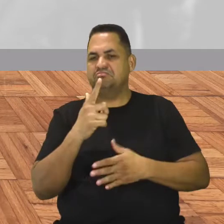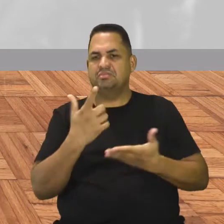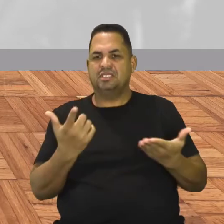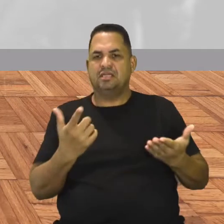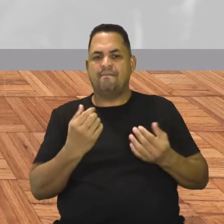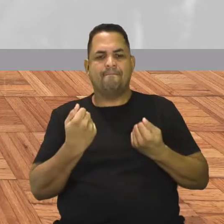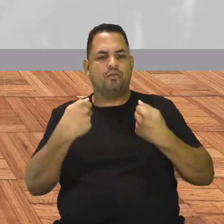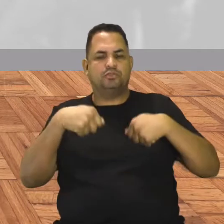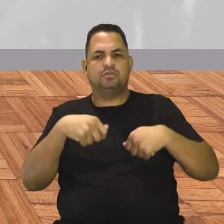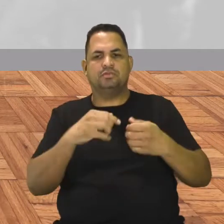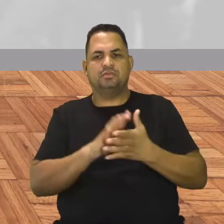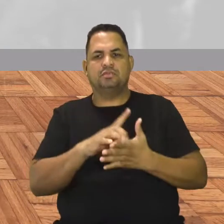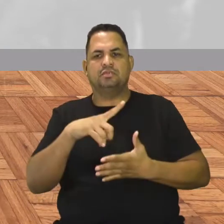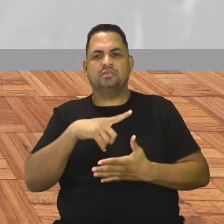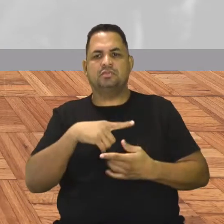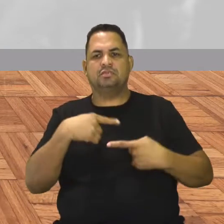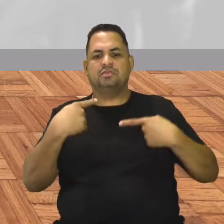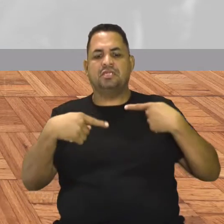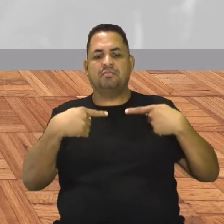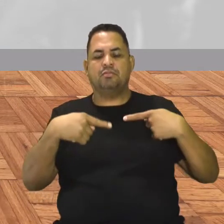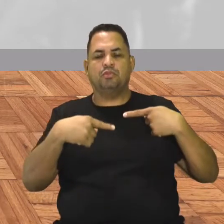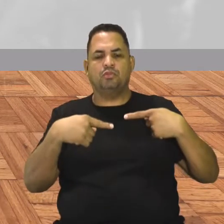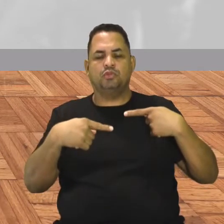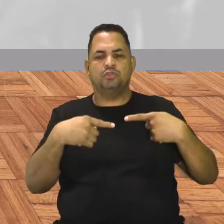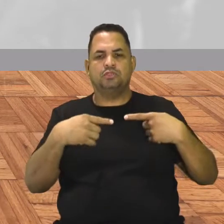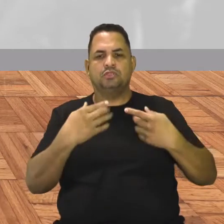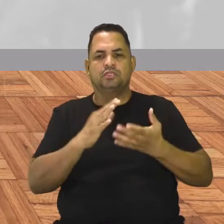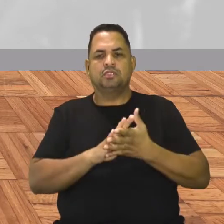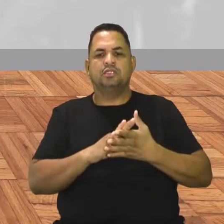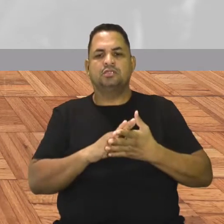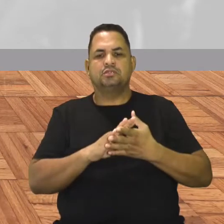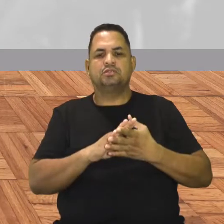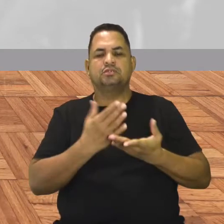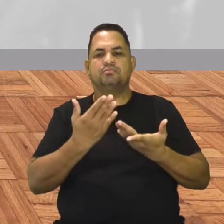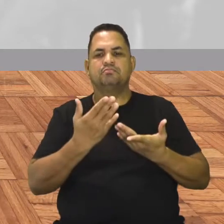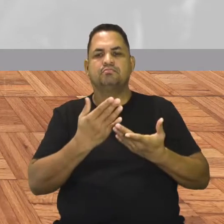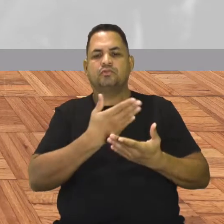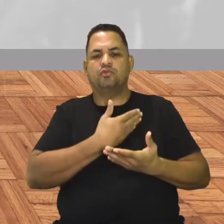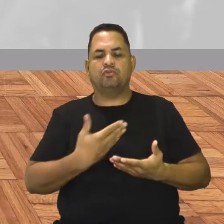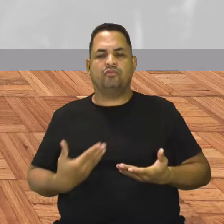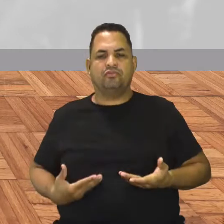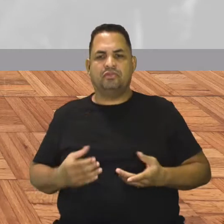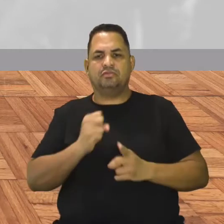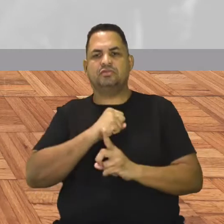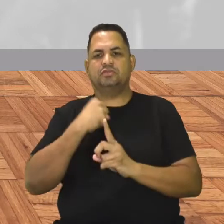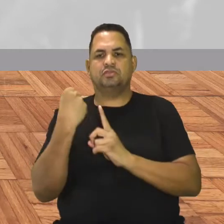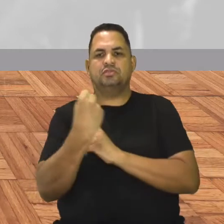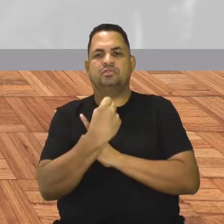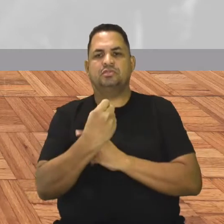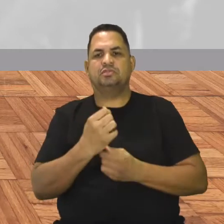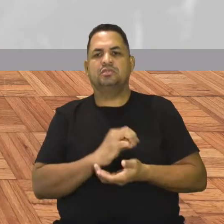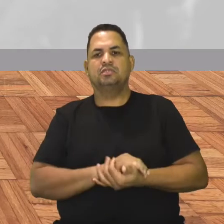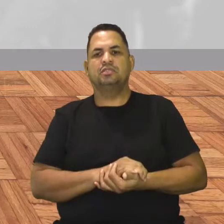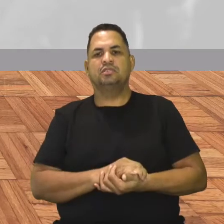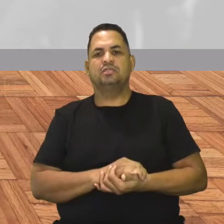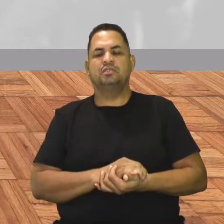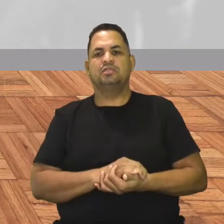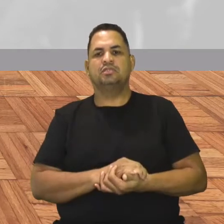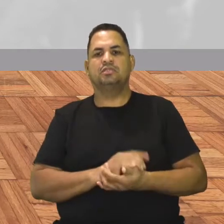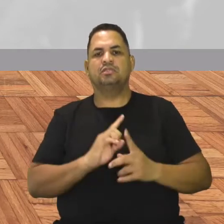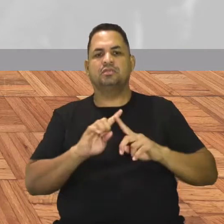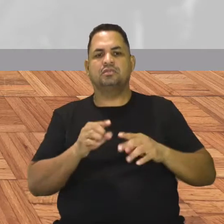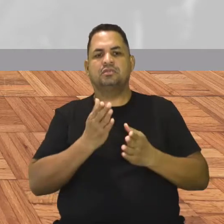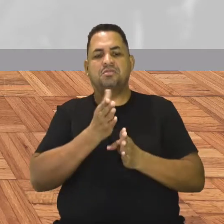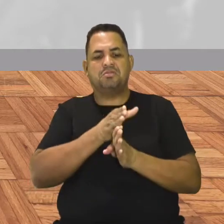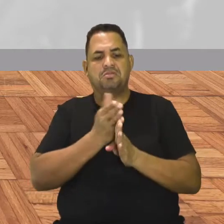temos, sim, políticas públicas sociais, que é totalmente diferente de que socialismo, tá certo? Mas esse muro,